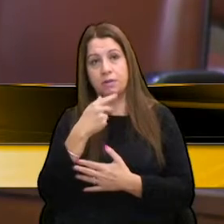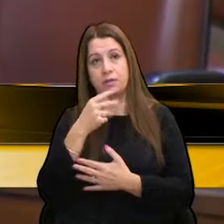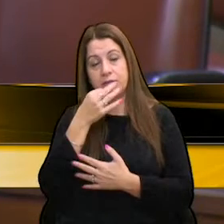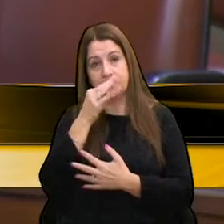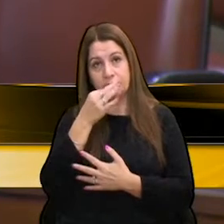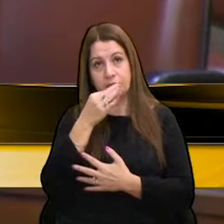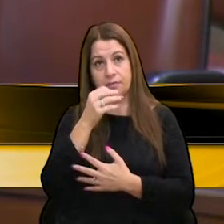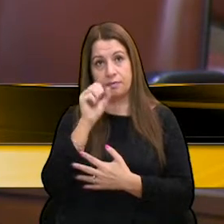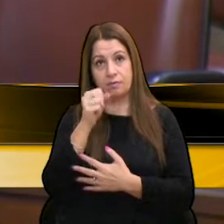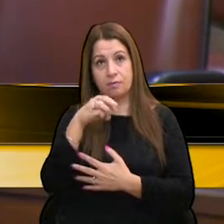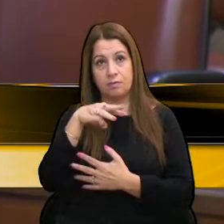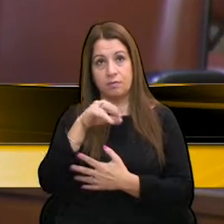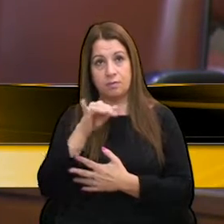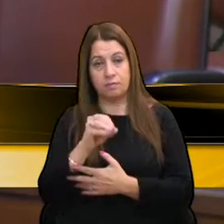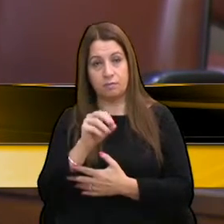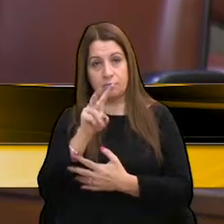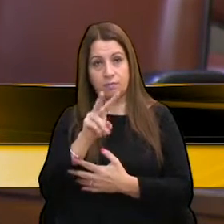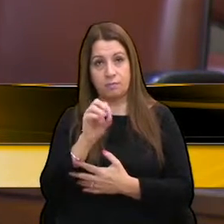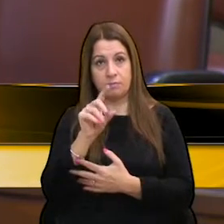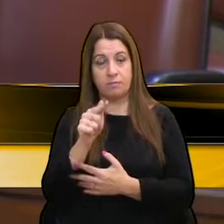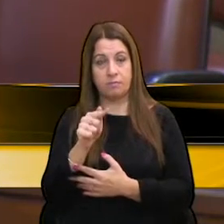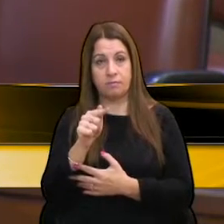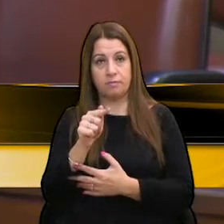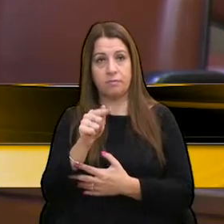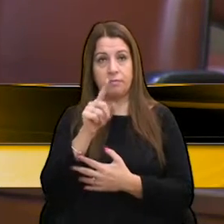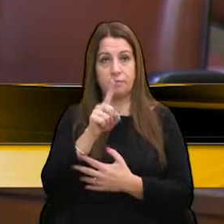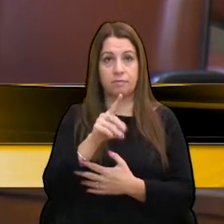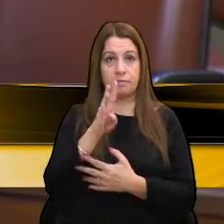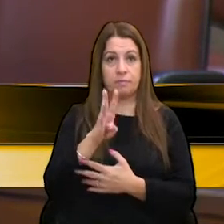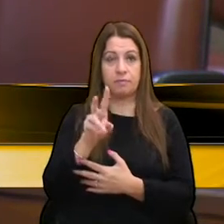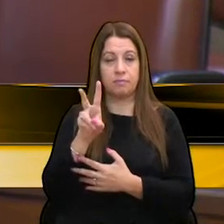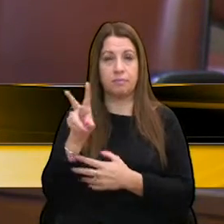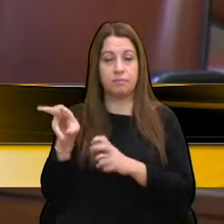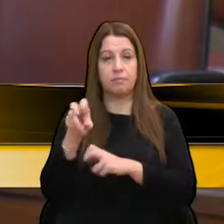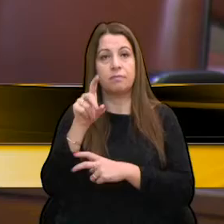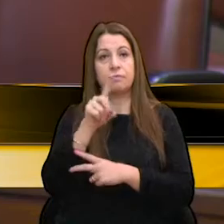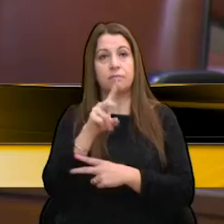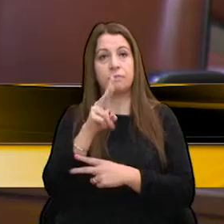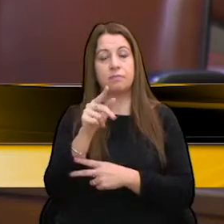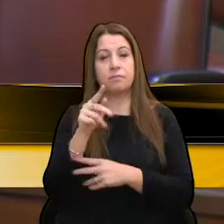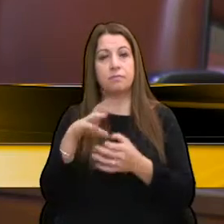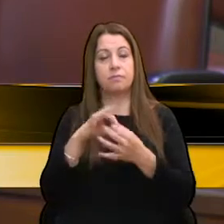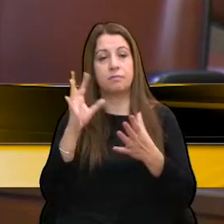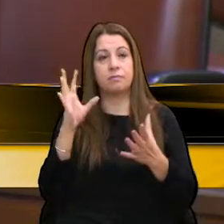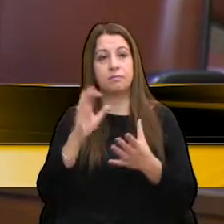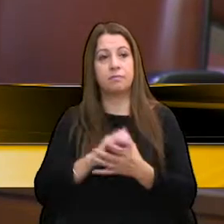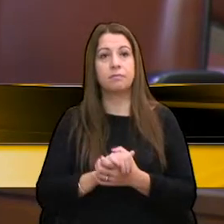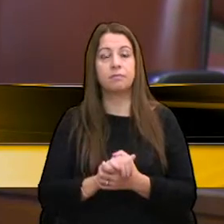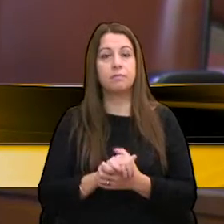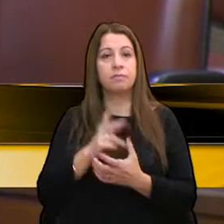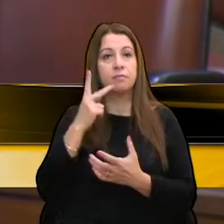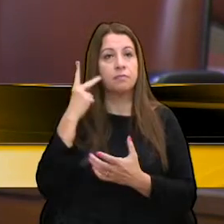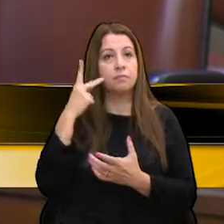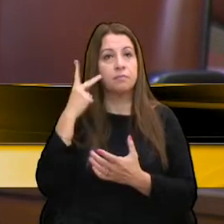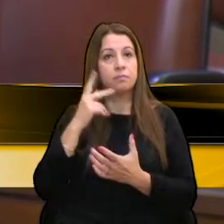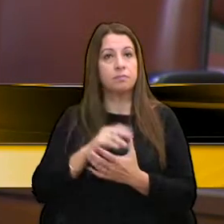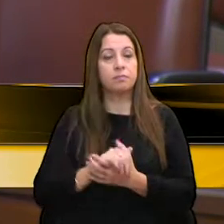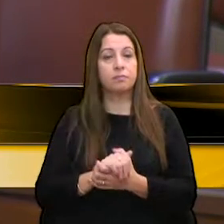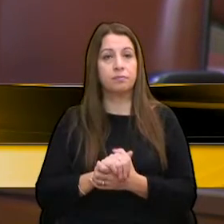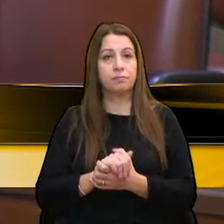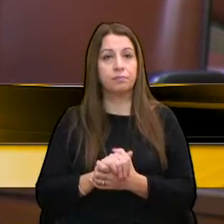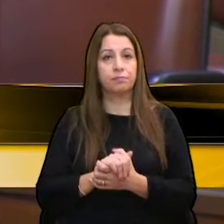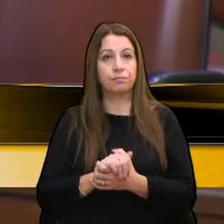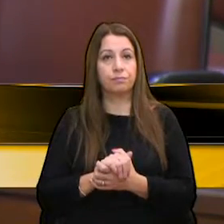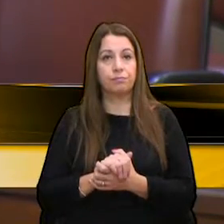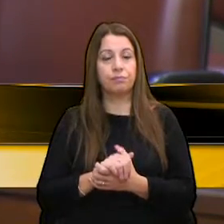do Sul, 8 de maio de 2017, 142 anos da colonização, 127 da emancipação